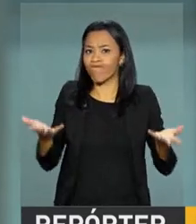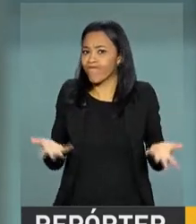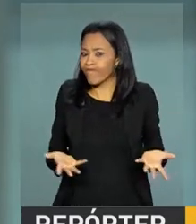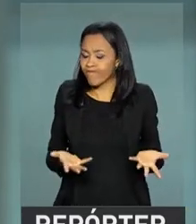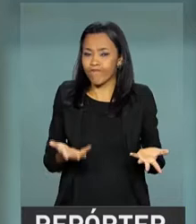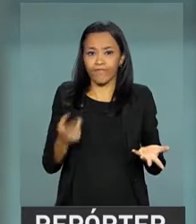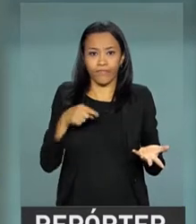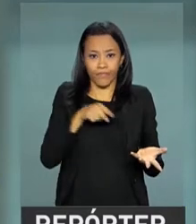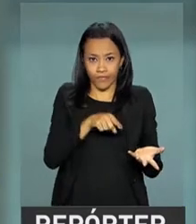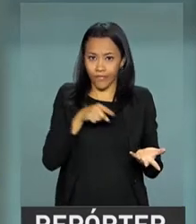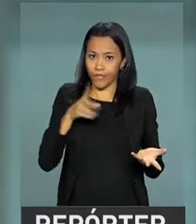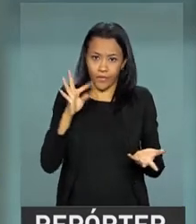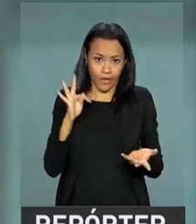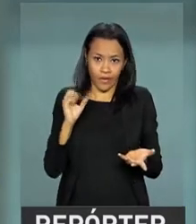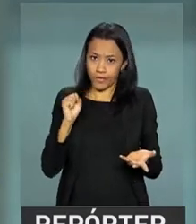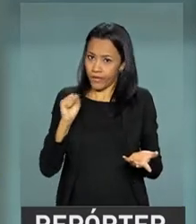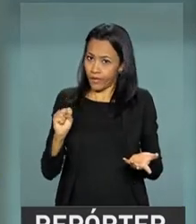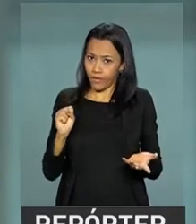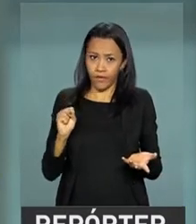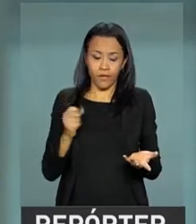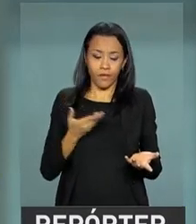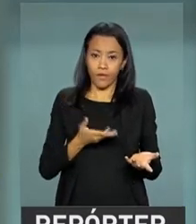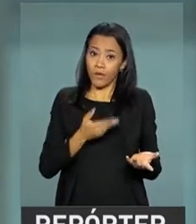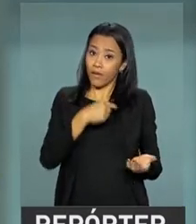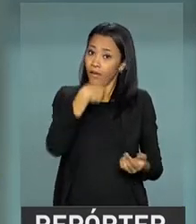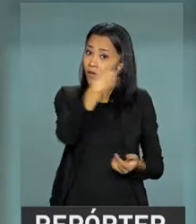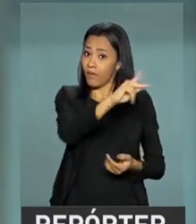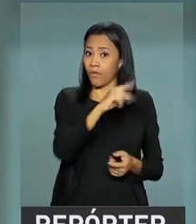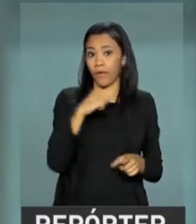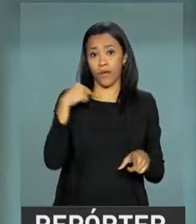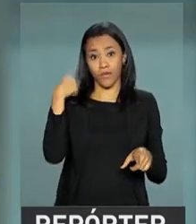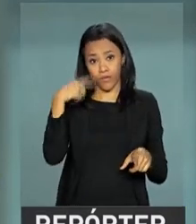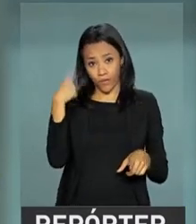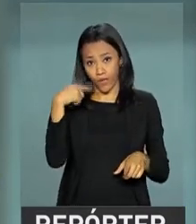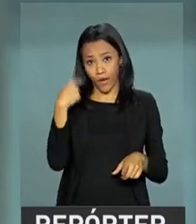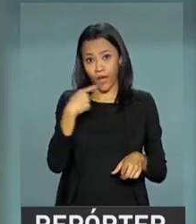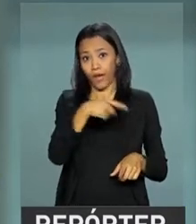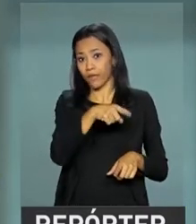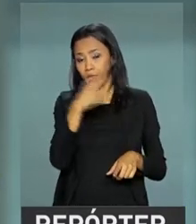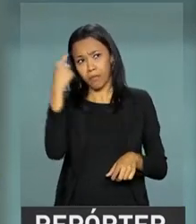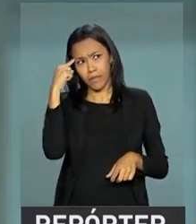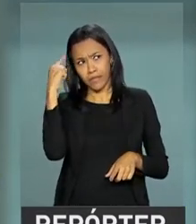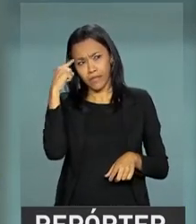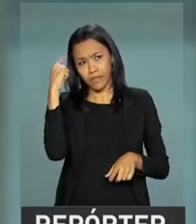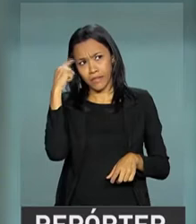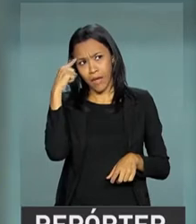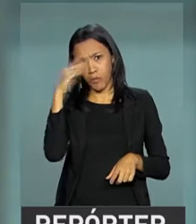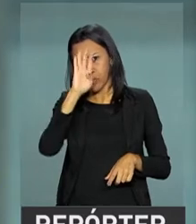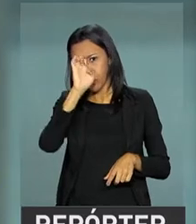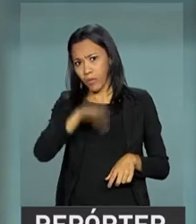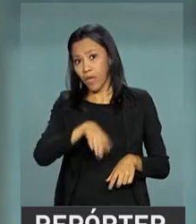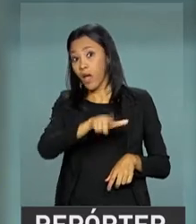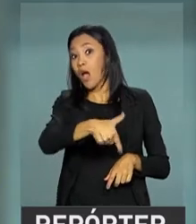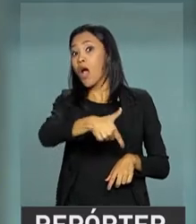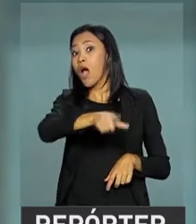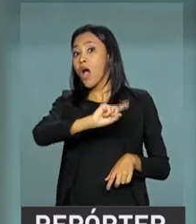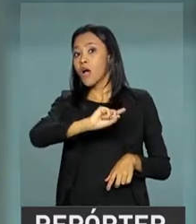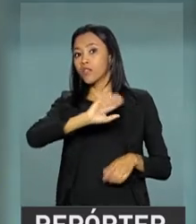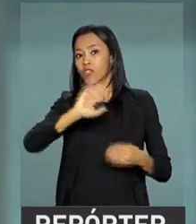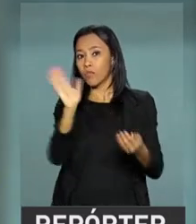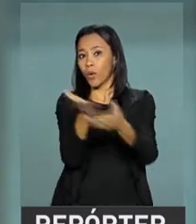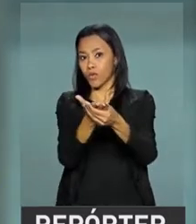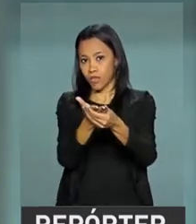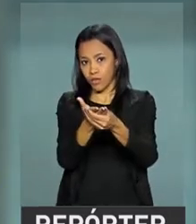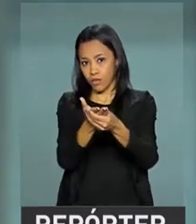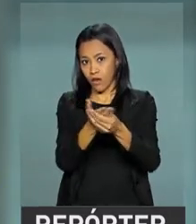chais para o tst o advogado de empregado vai pensar muito antes de entrar com ação e o do